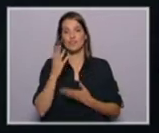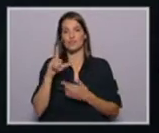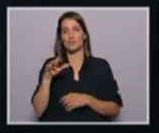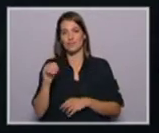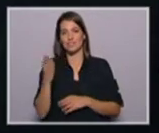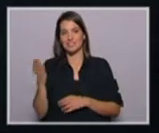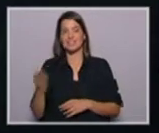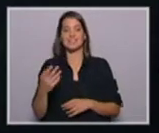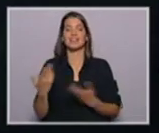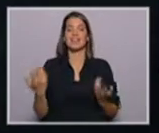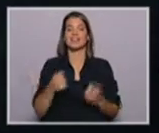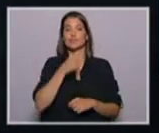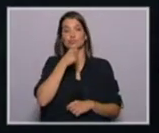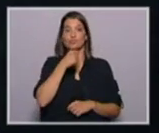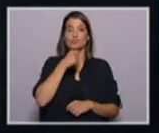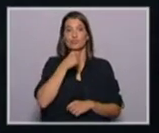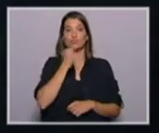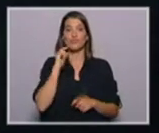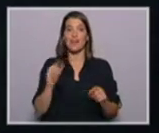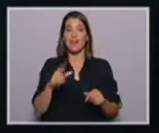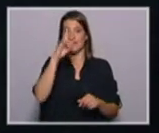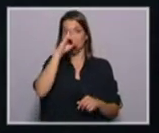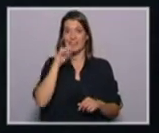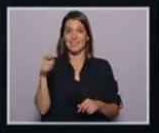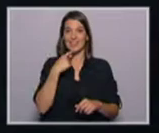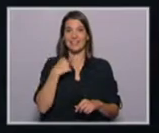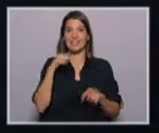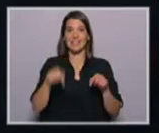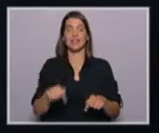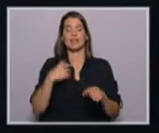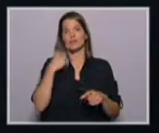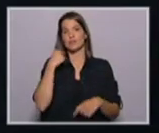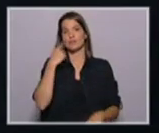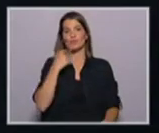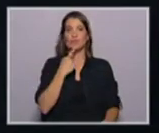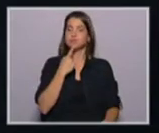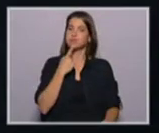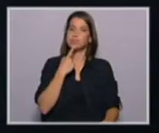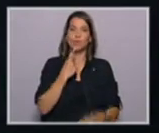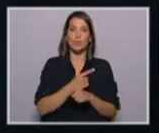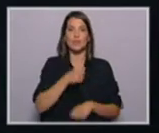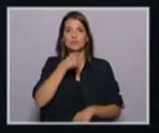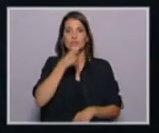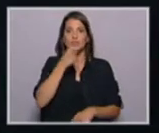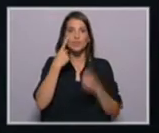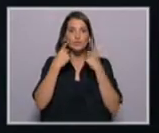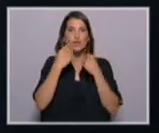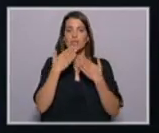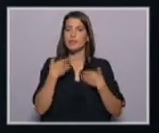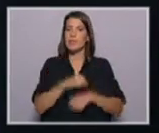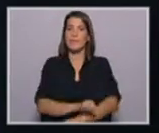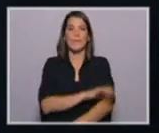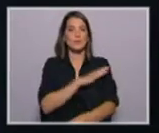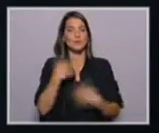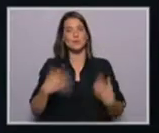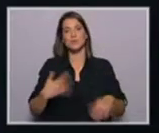Costa, e lá estava o microfone, e lembro-me que, já hoje disse isso aqui, chorei imenso, chorava ao microfone, porque aquilo emocionava-me